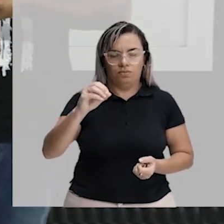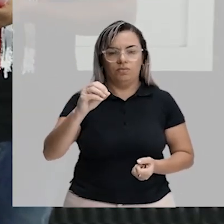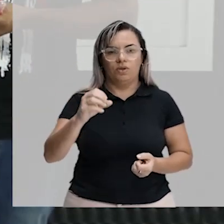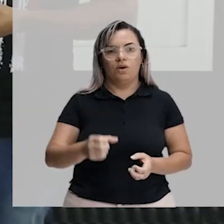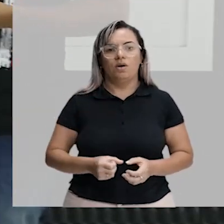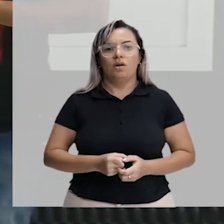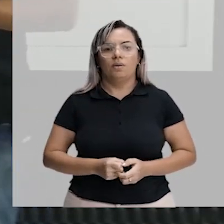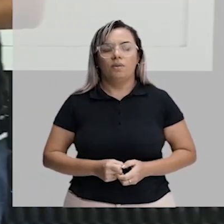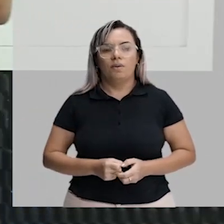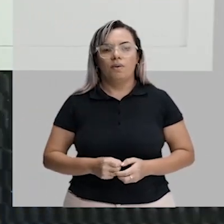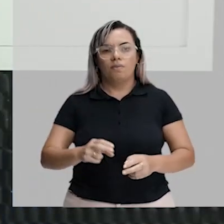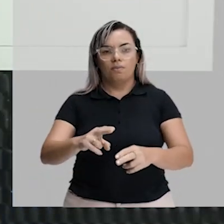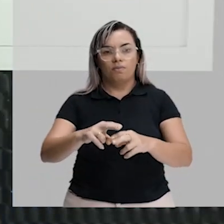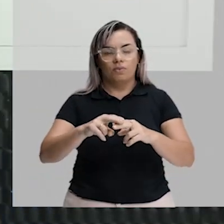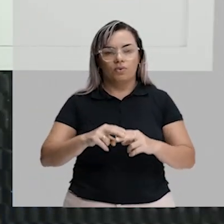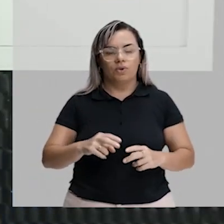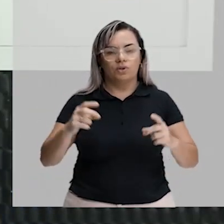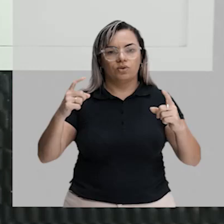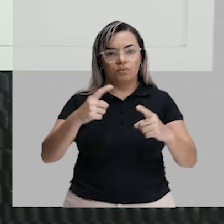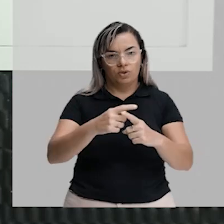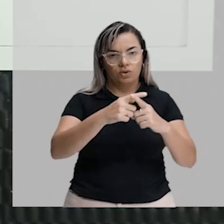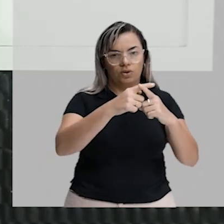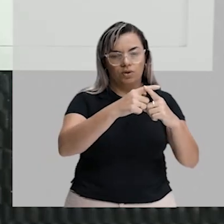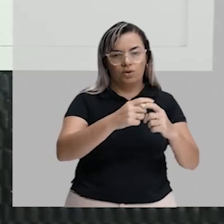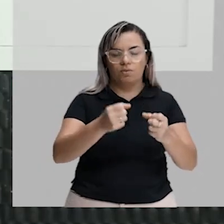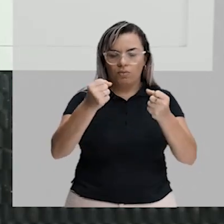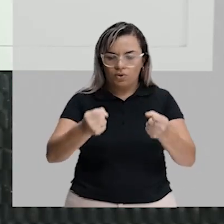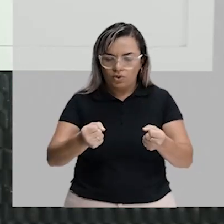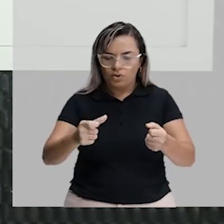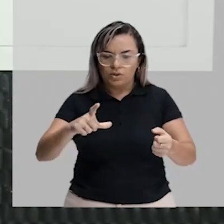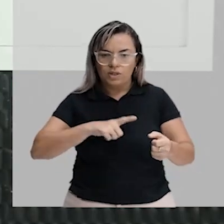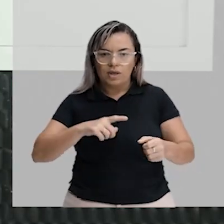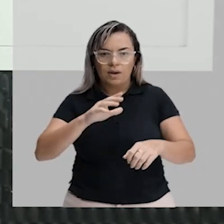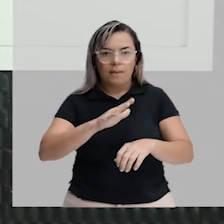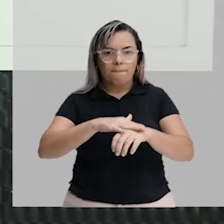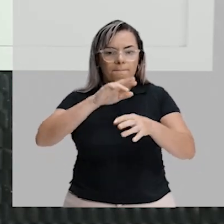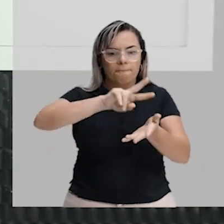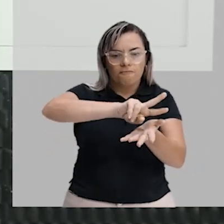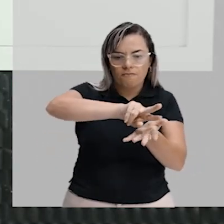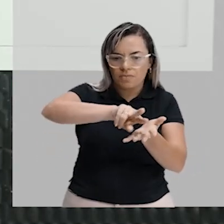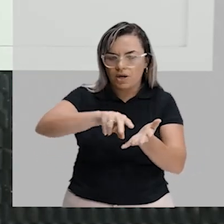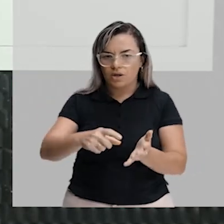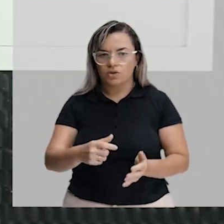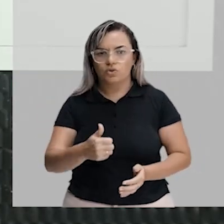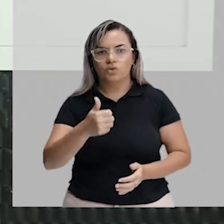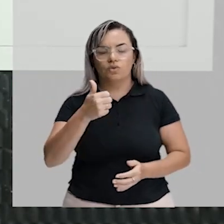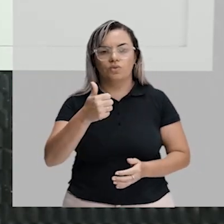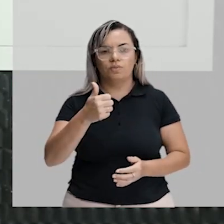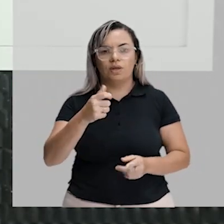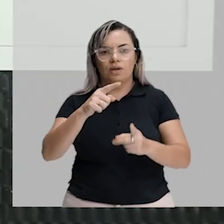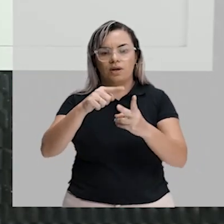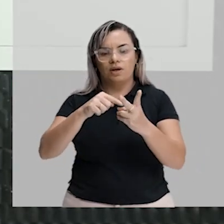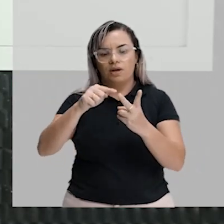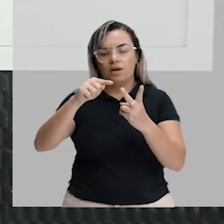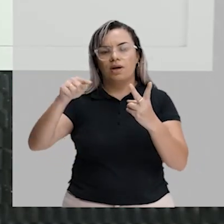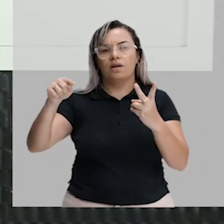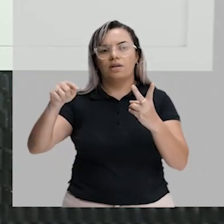pode ter mais de uma raiz. Perfeito? Beleza, vamos fazer aqui um outro exemplo